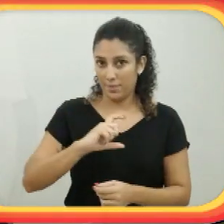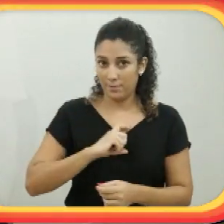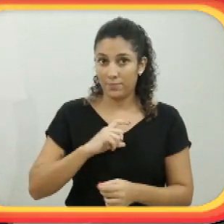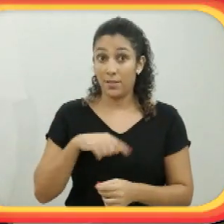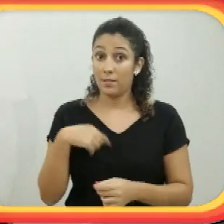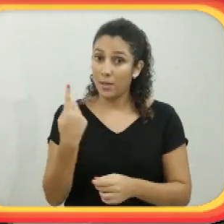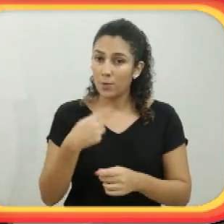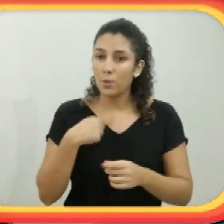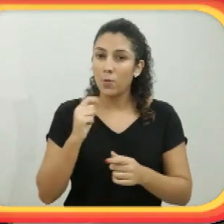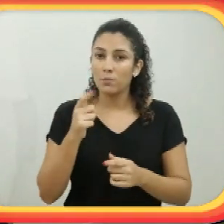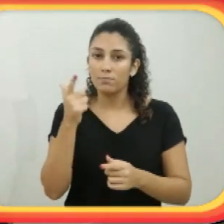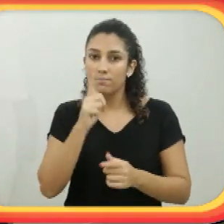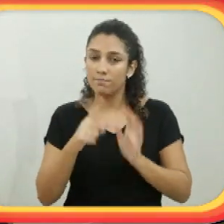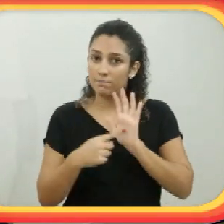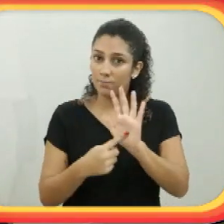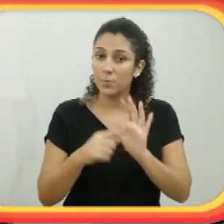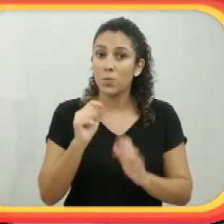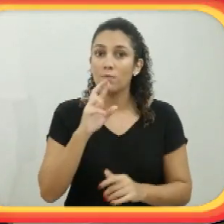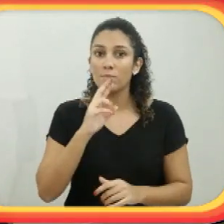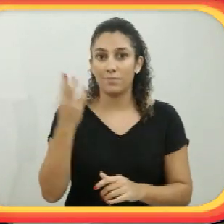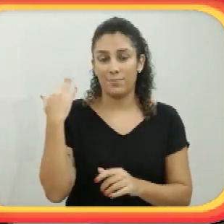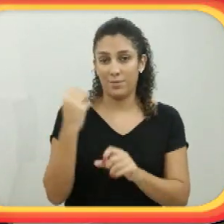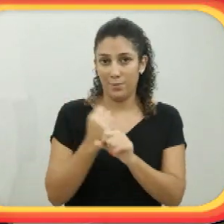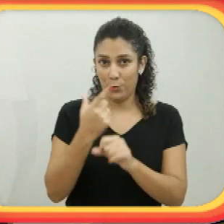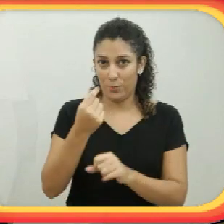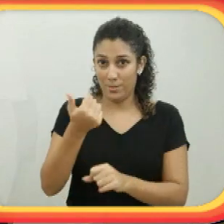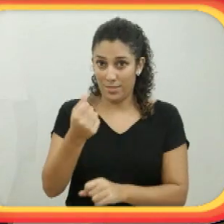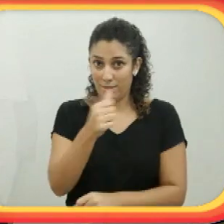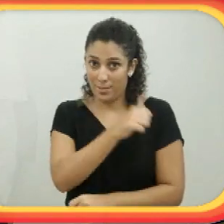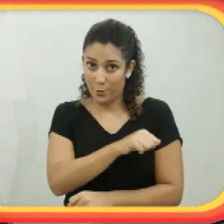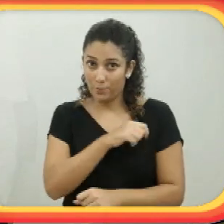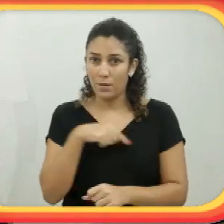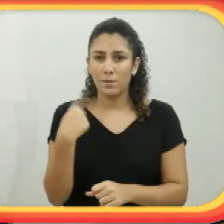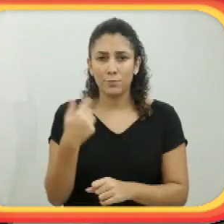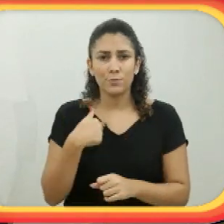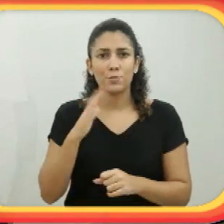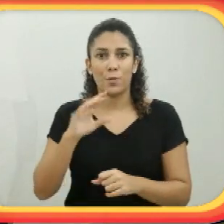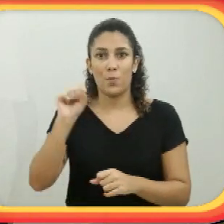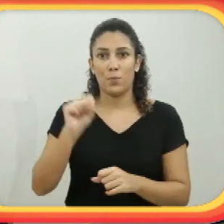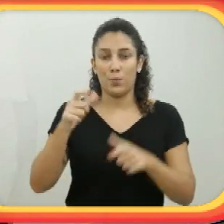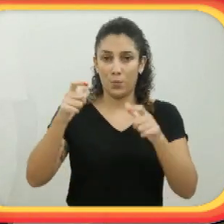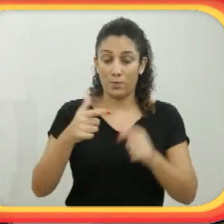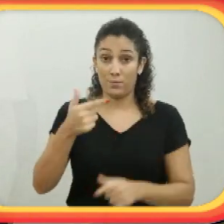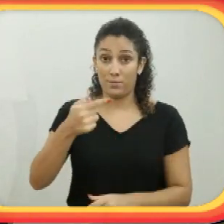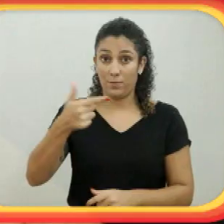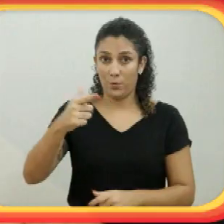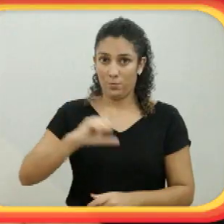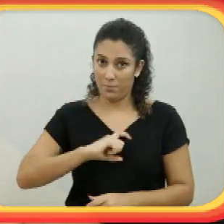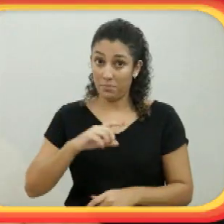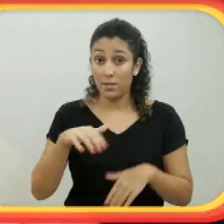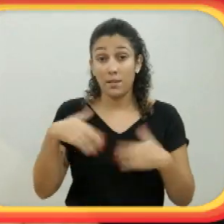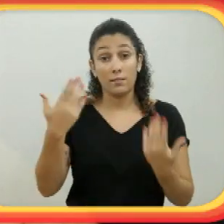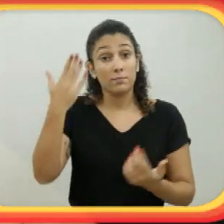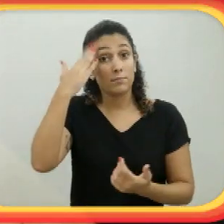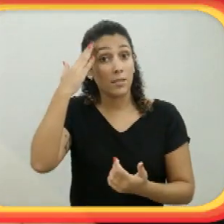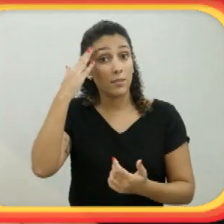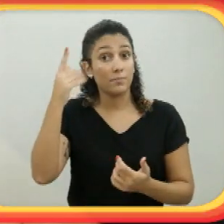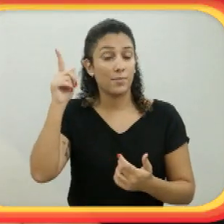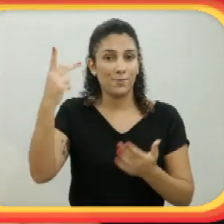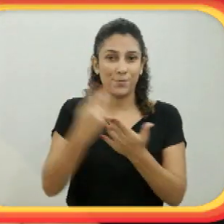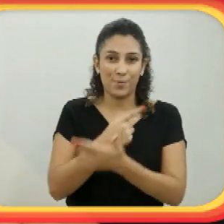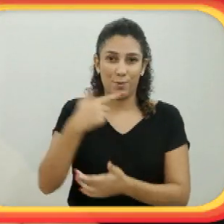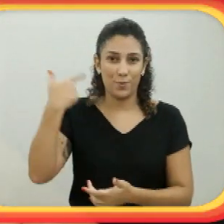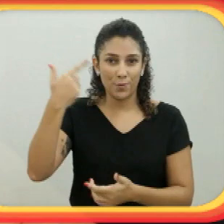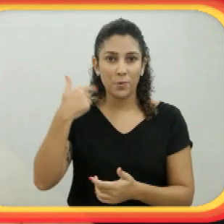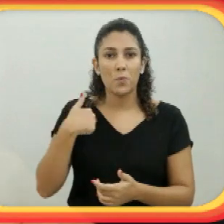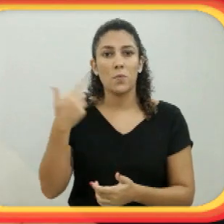gente deve se aproximar do resultado da Rio 2016, onde a gente ficou em oitavo lugar com 72 medalhas, ou quem sabe